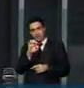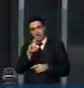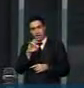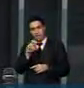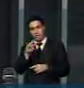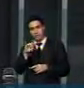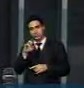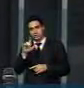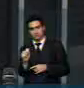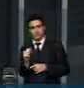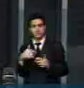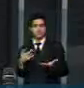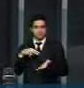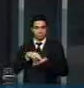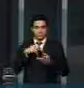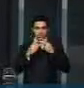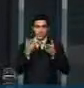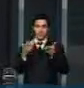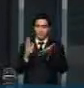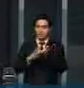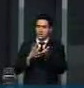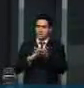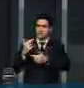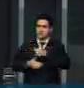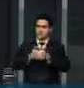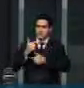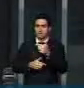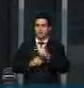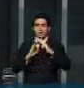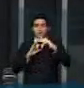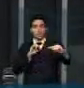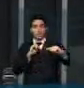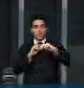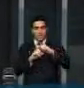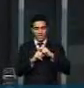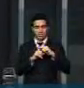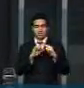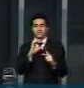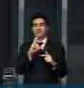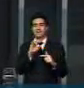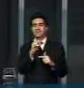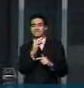nesse pronunciamento, ressaltar o trabalho das igrejas cristãs no Brasil,